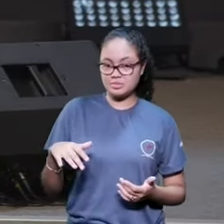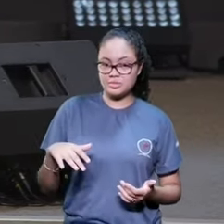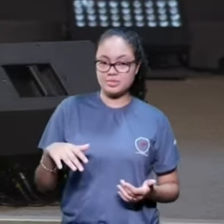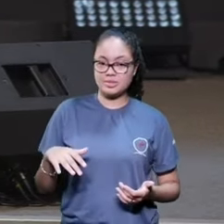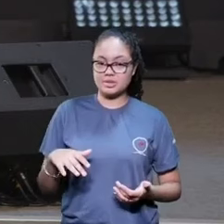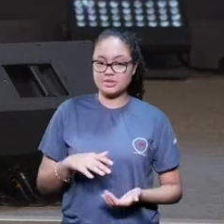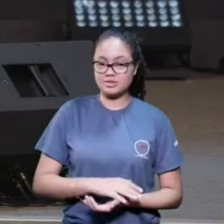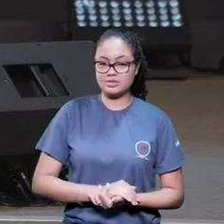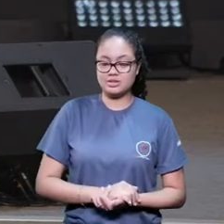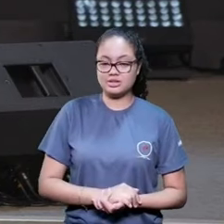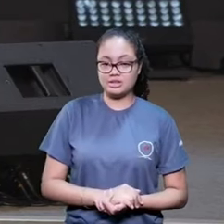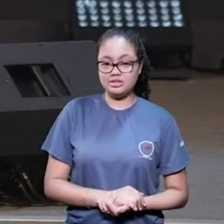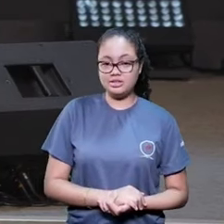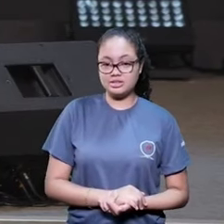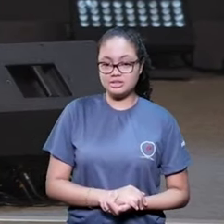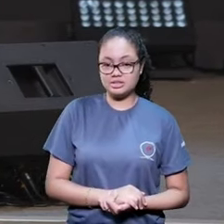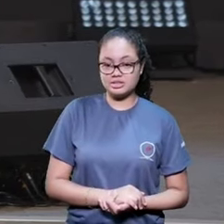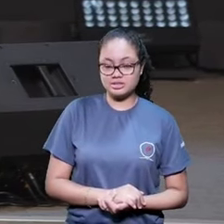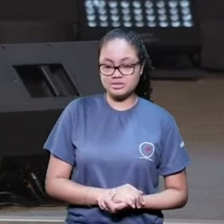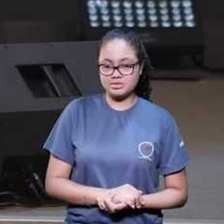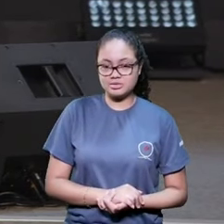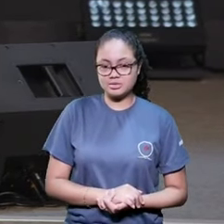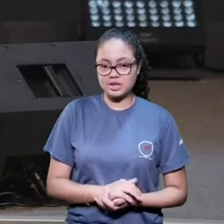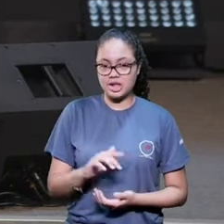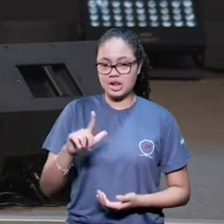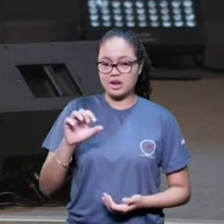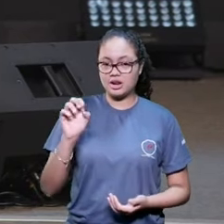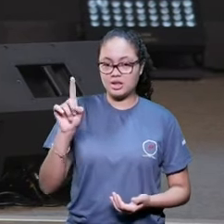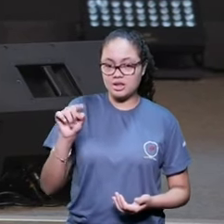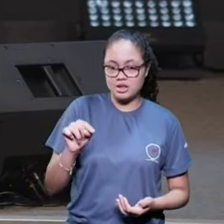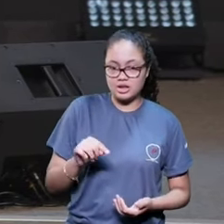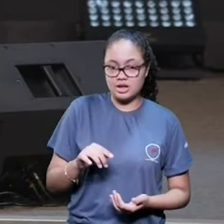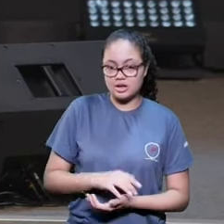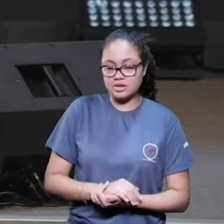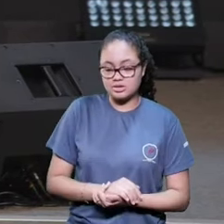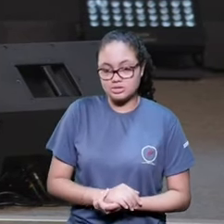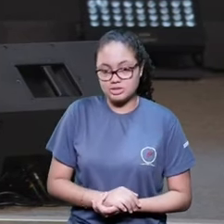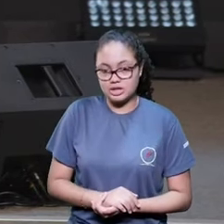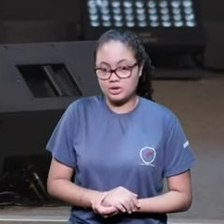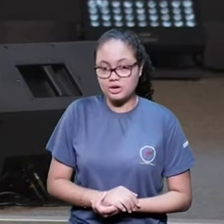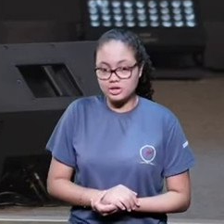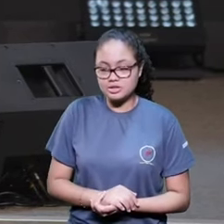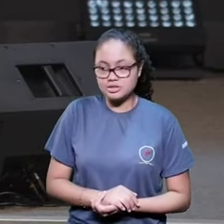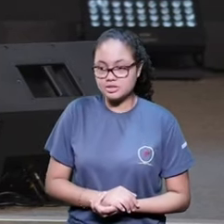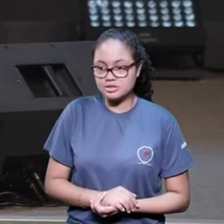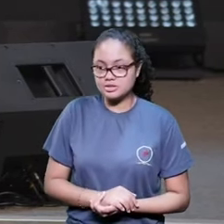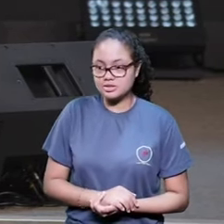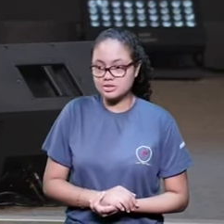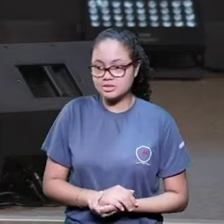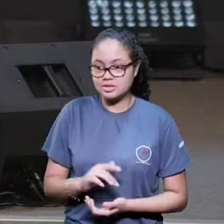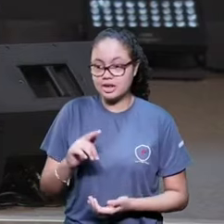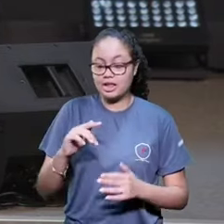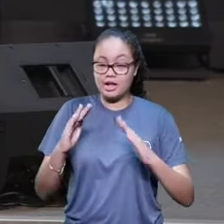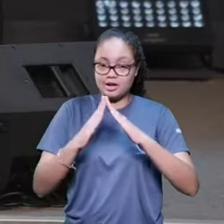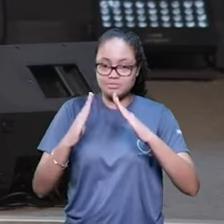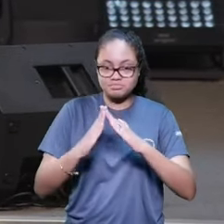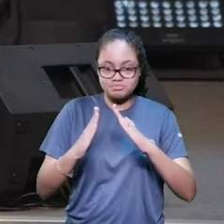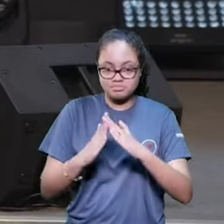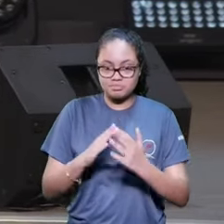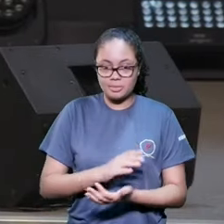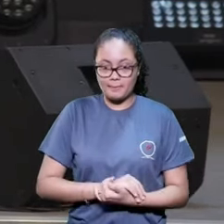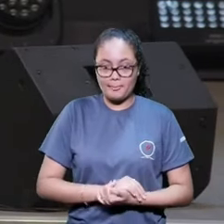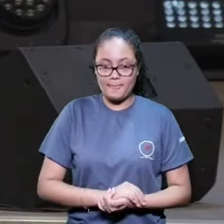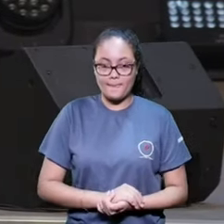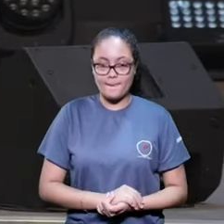O mercenário do Ló. Pastor, está falando isso por quê? Ló gostava de terra. Ló trocou a presença do tio pelas